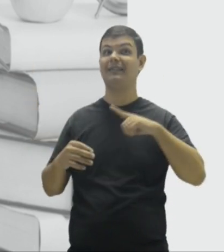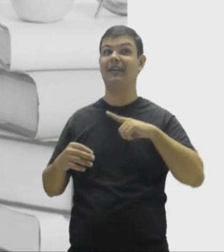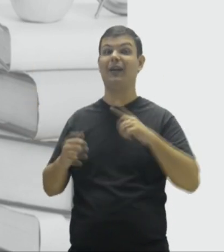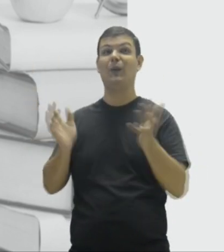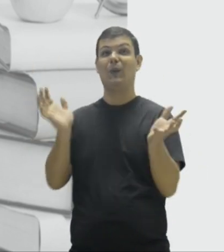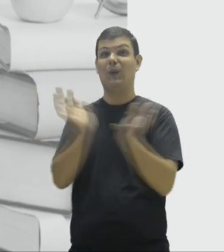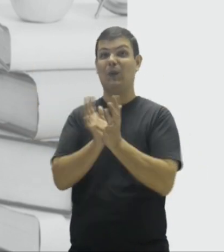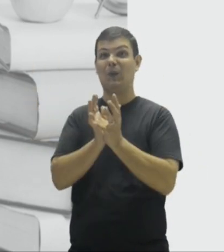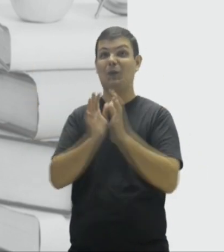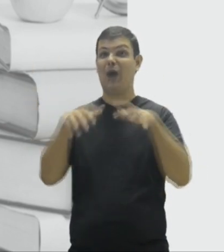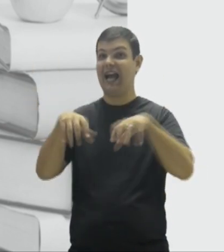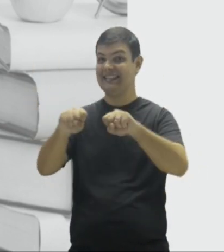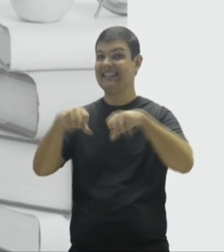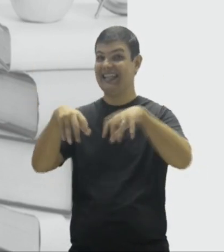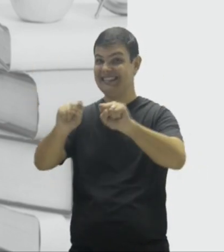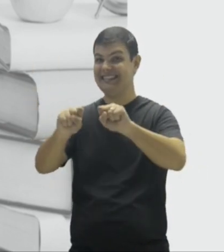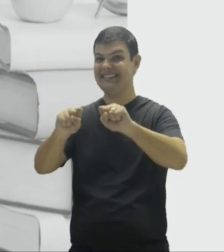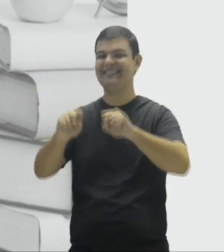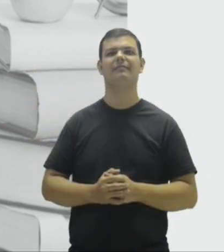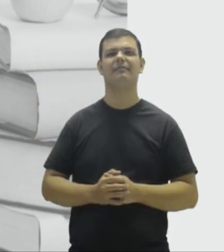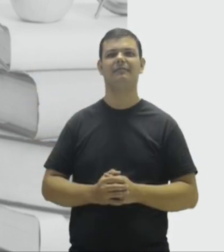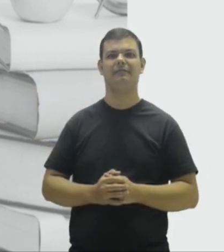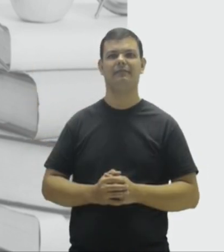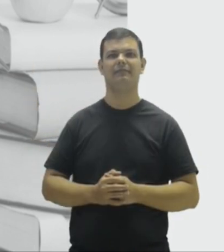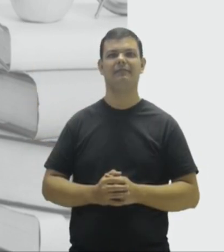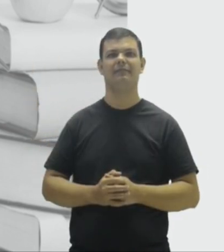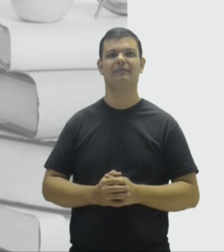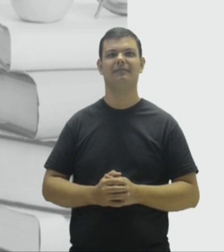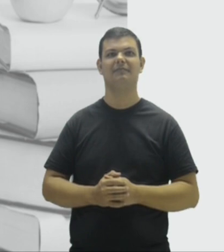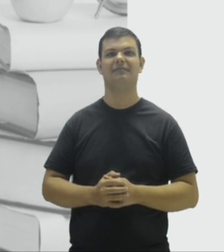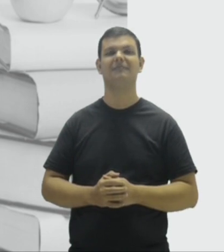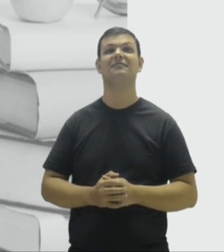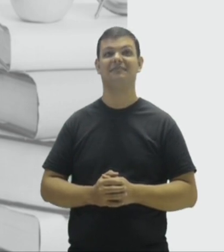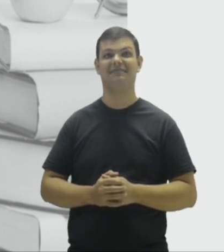aí ao início dessa vídeo, tá?